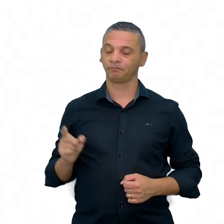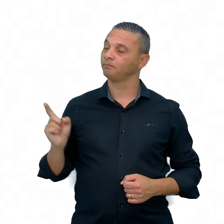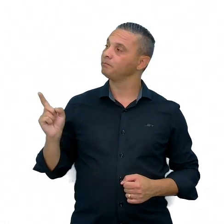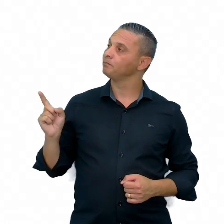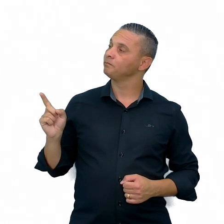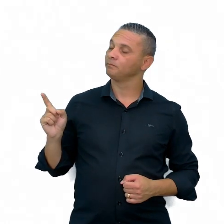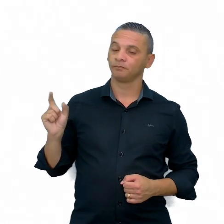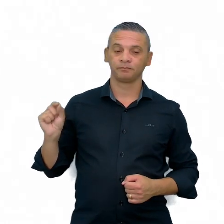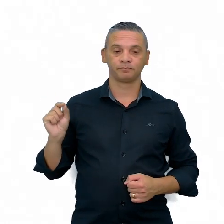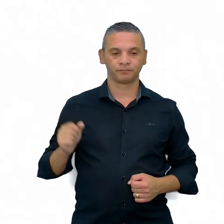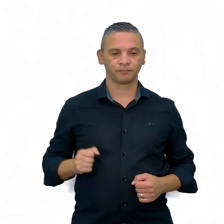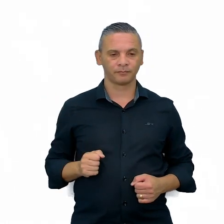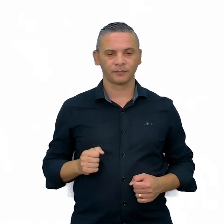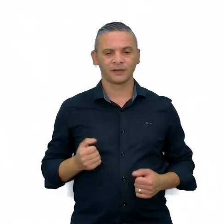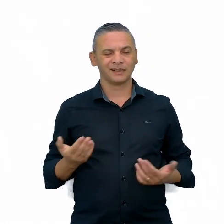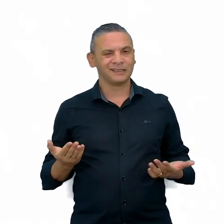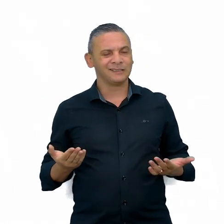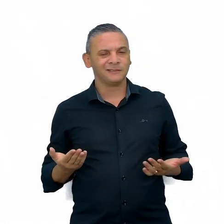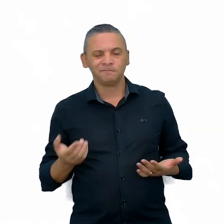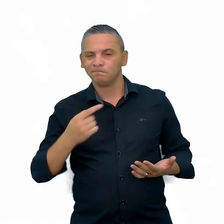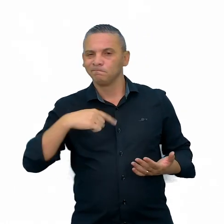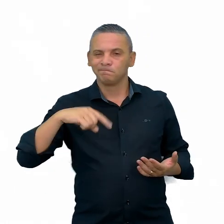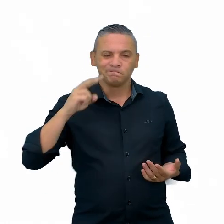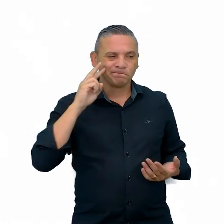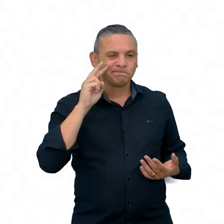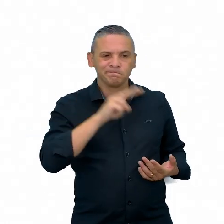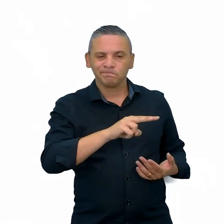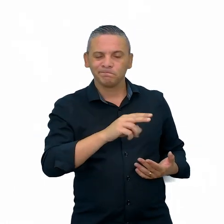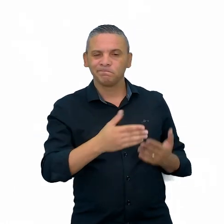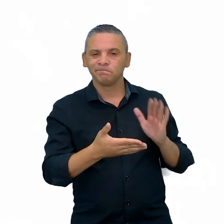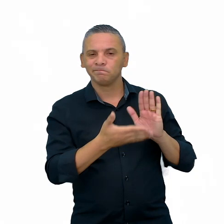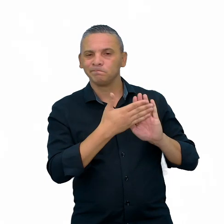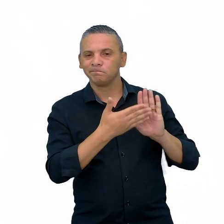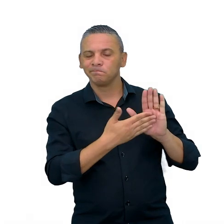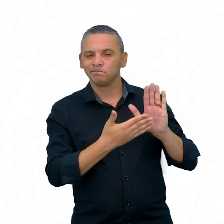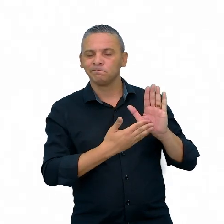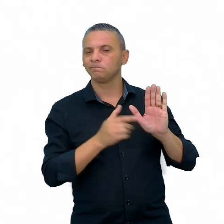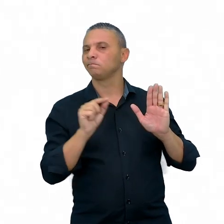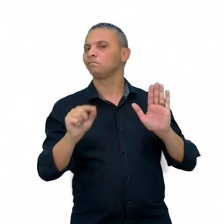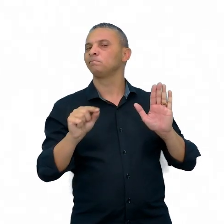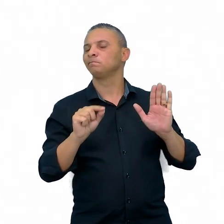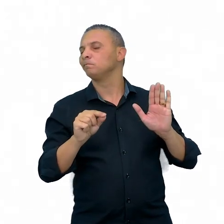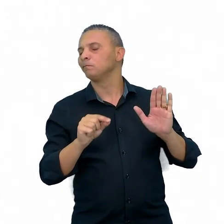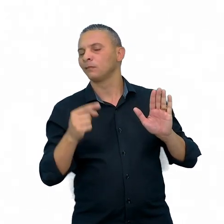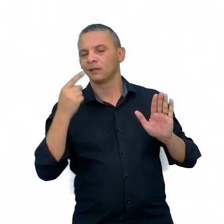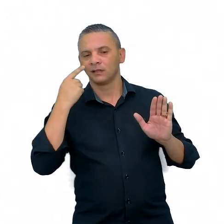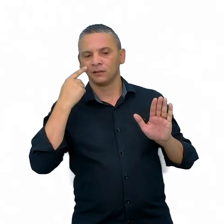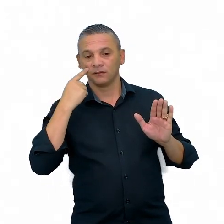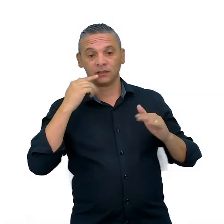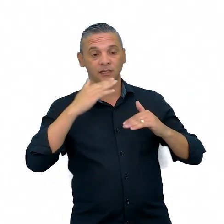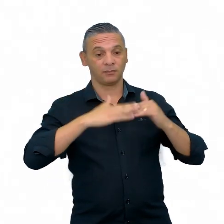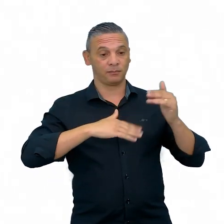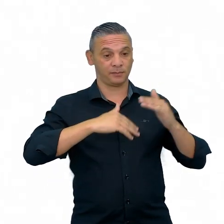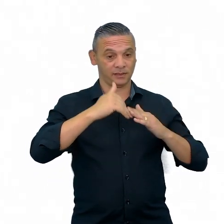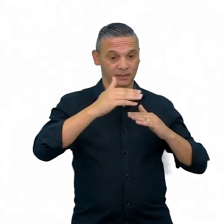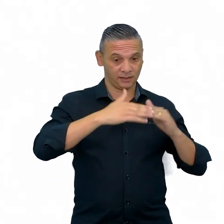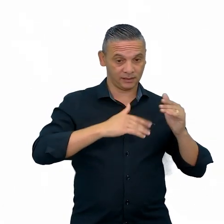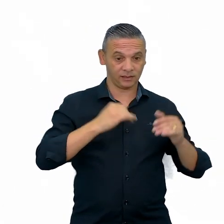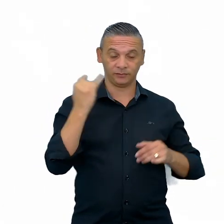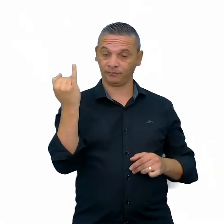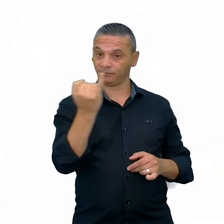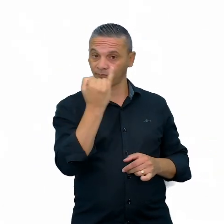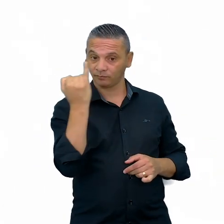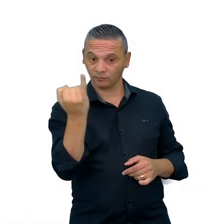Bom, analisando, né, essa proposta que nós temos aí a habilidade essencial para o